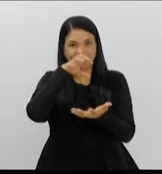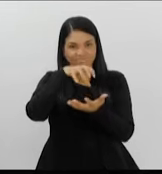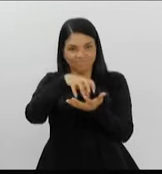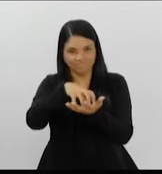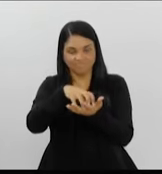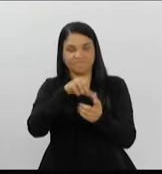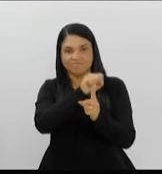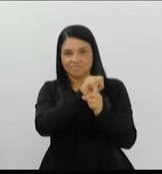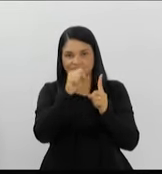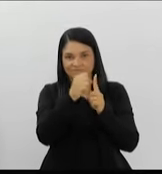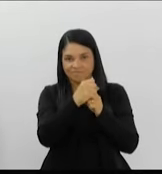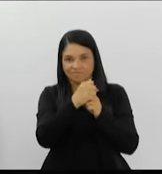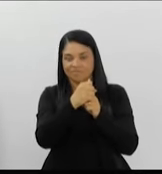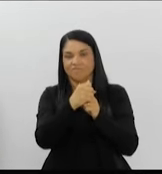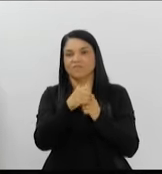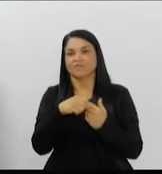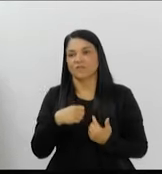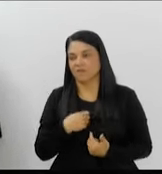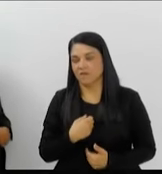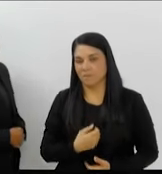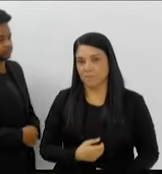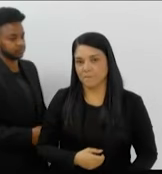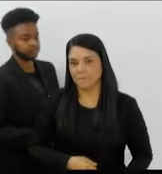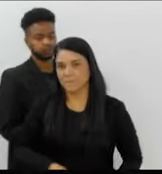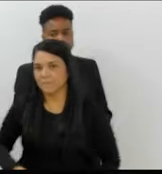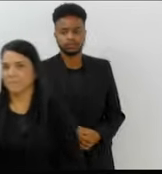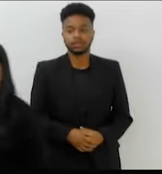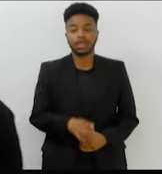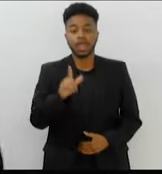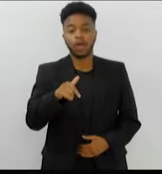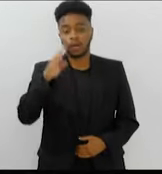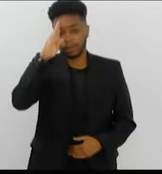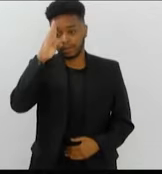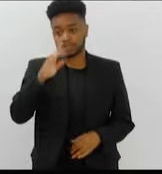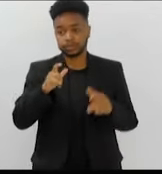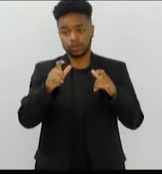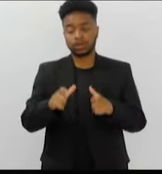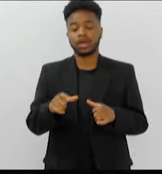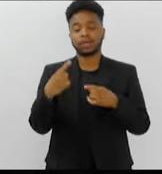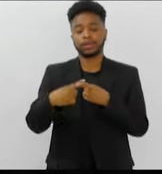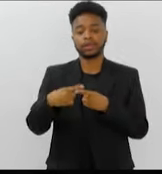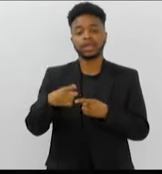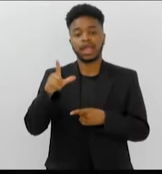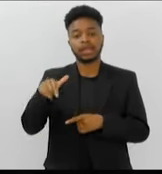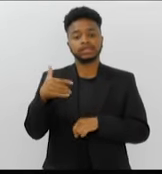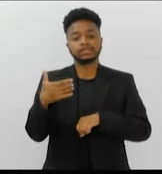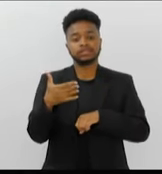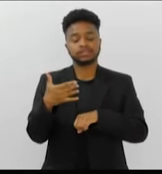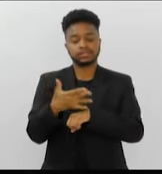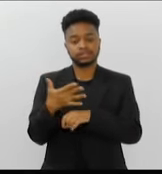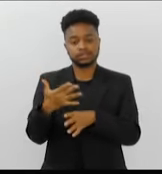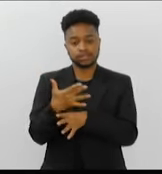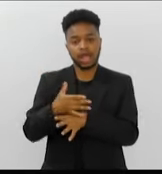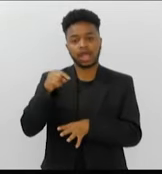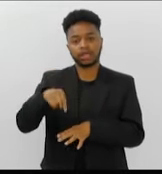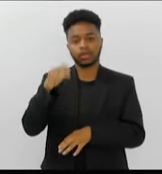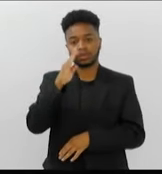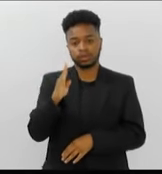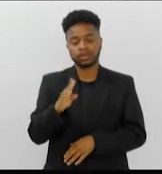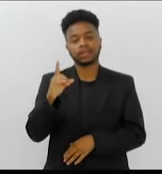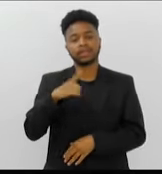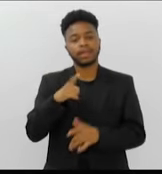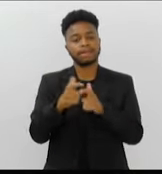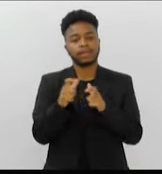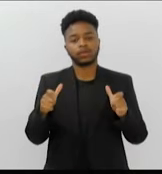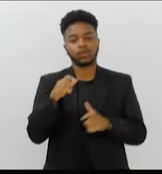social, que é a porta de entrada. É a cidade do Brasil que tem o maior número de